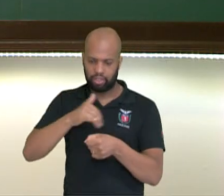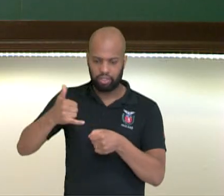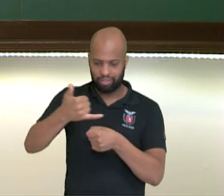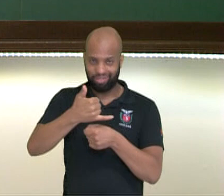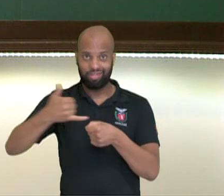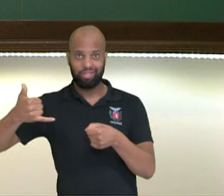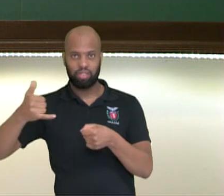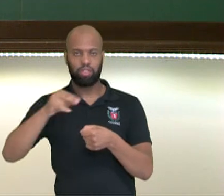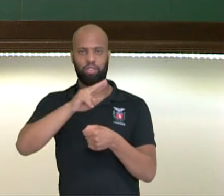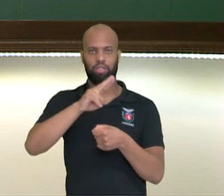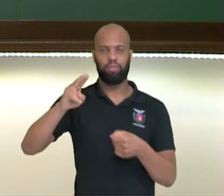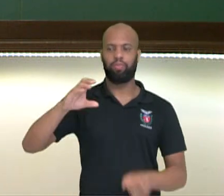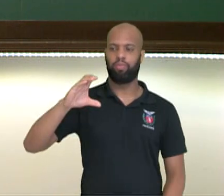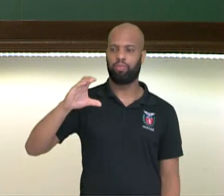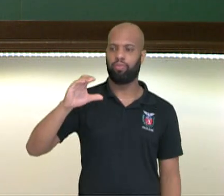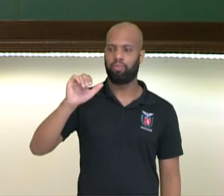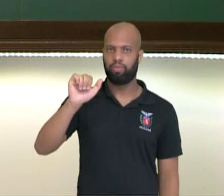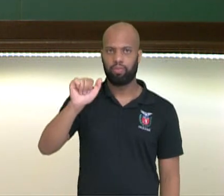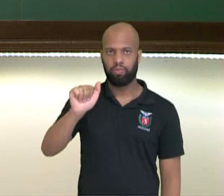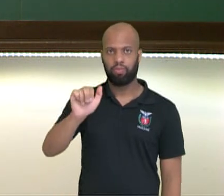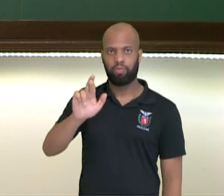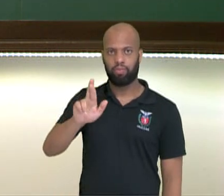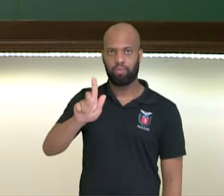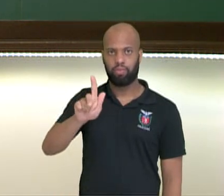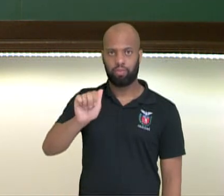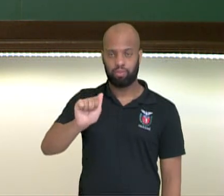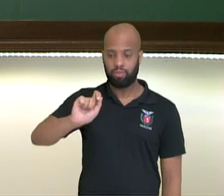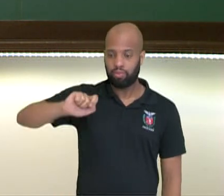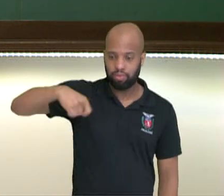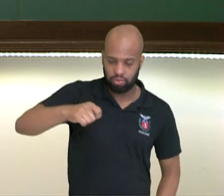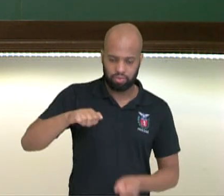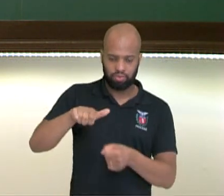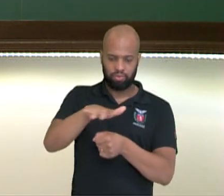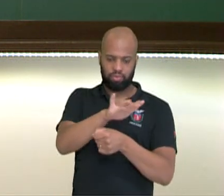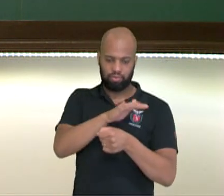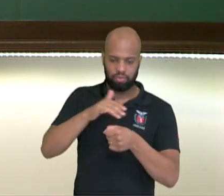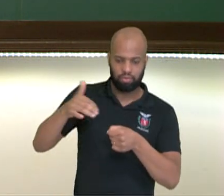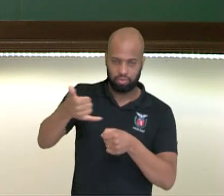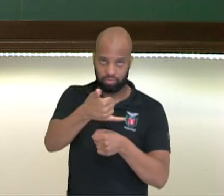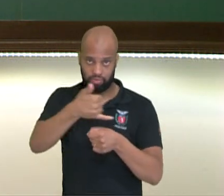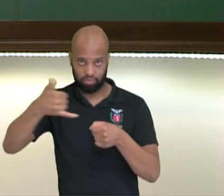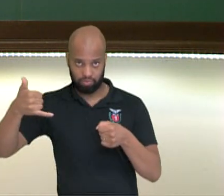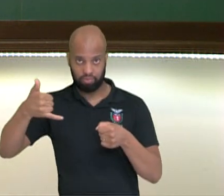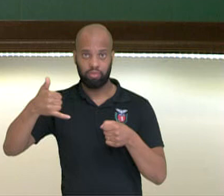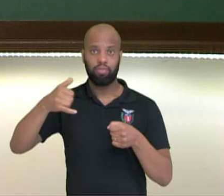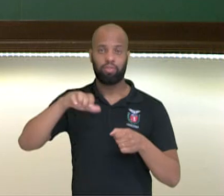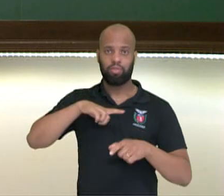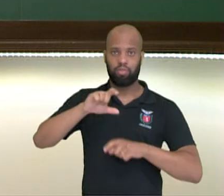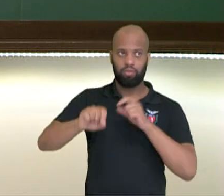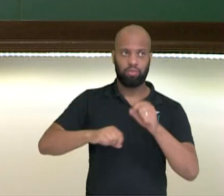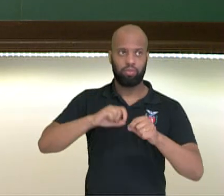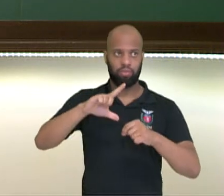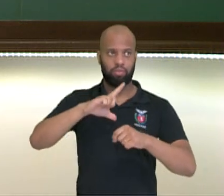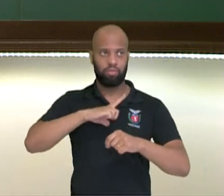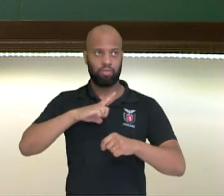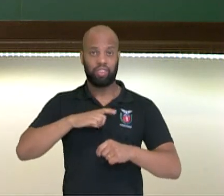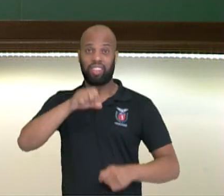pontual positivo, ele tem um campo que tende a ser esférico e que esse campo aponta para